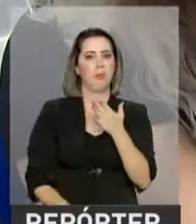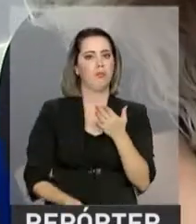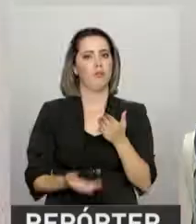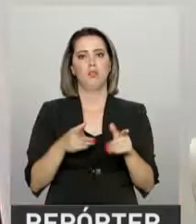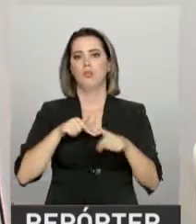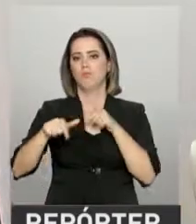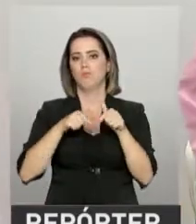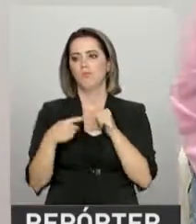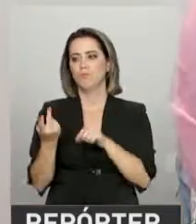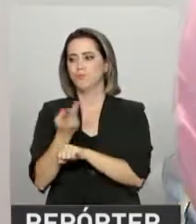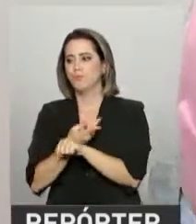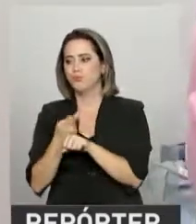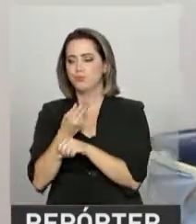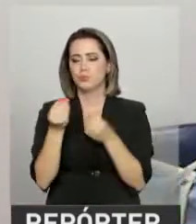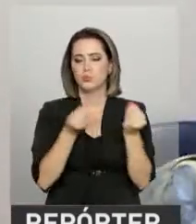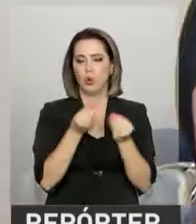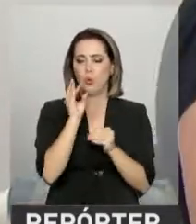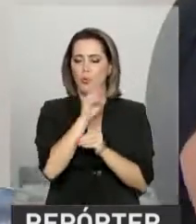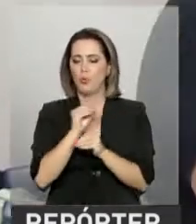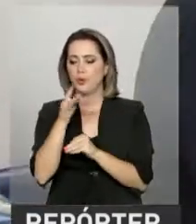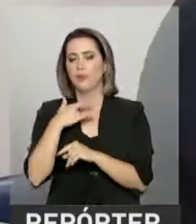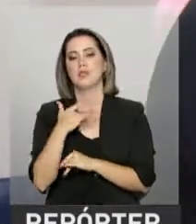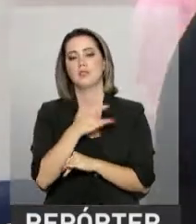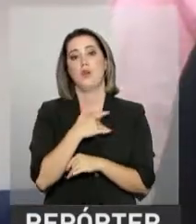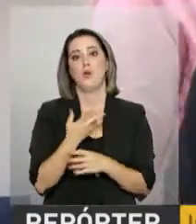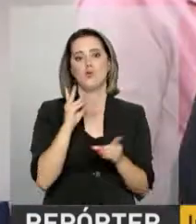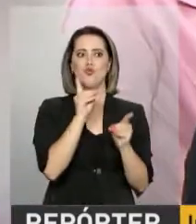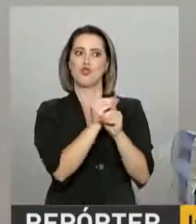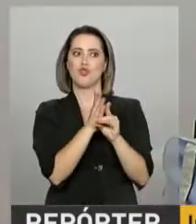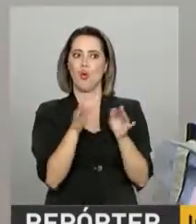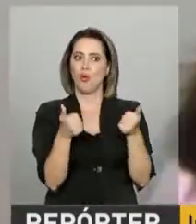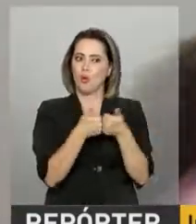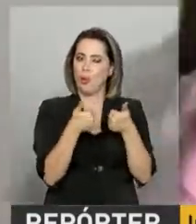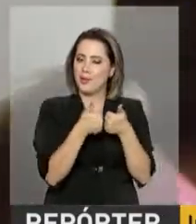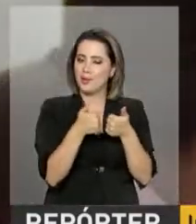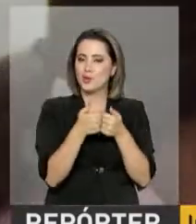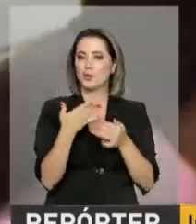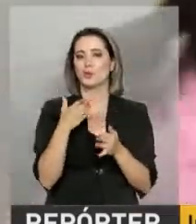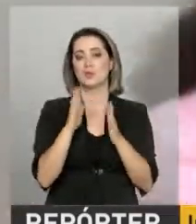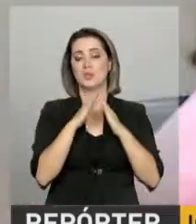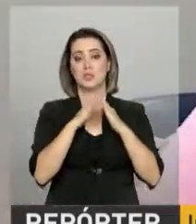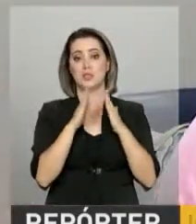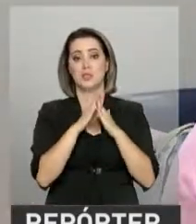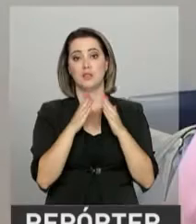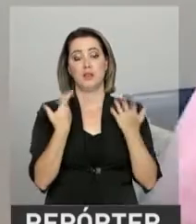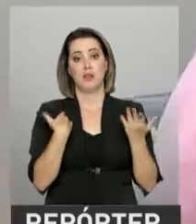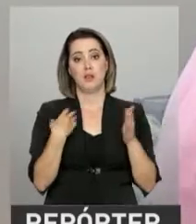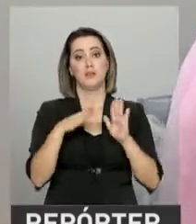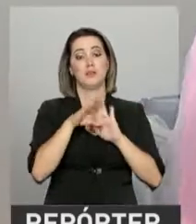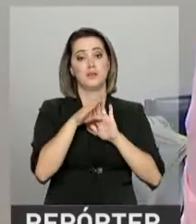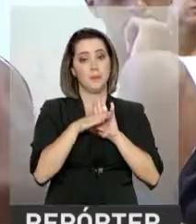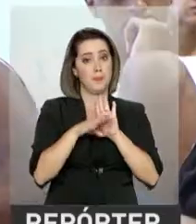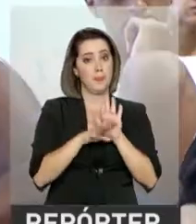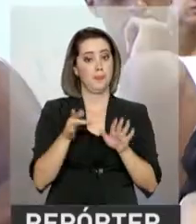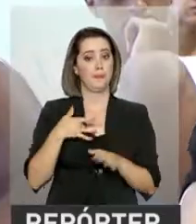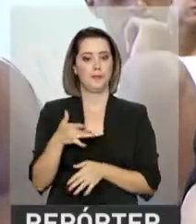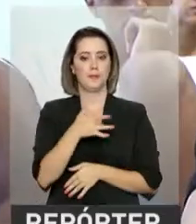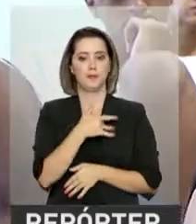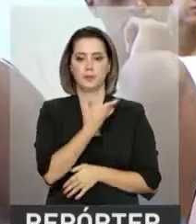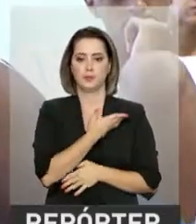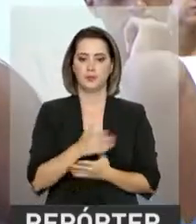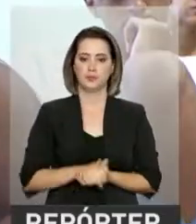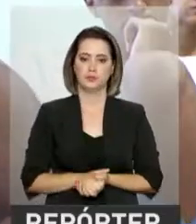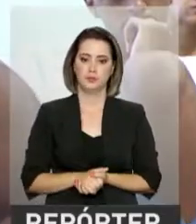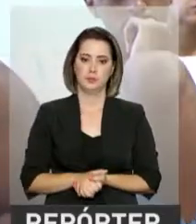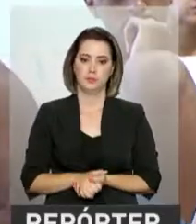buscar uma alternativa e encontrou bem perto de casa no programa ice tem em paraisópolis desafiar